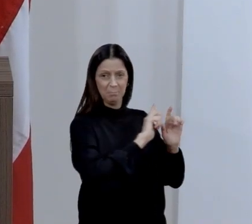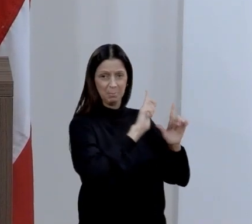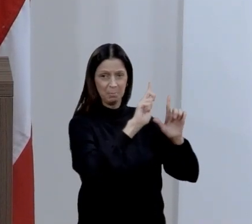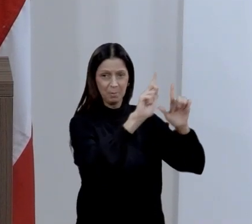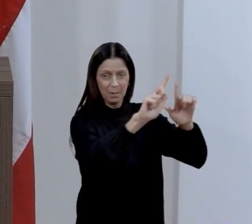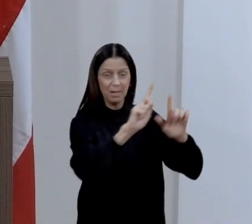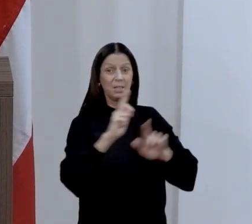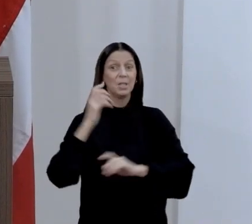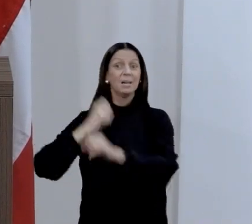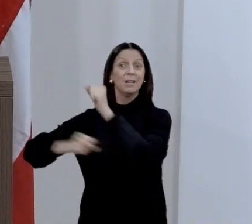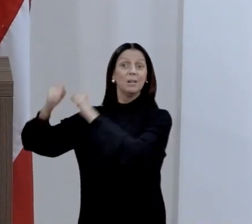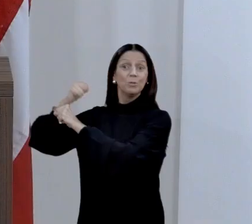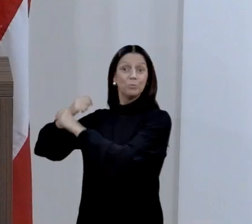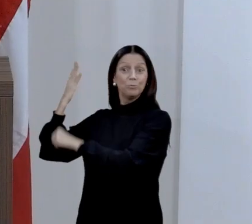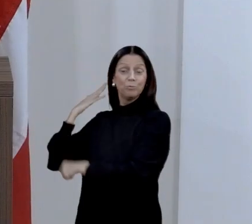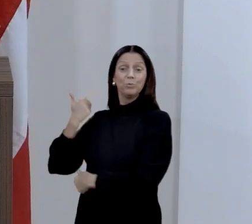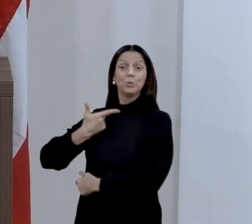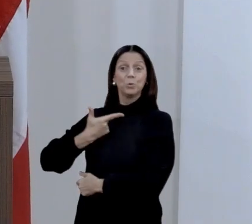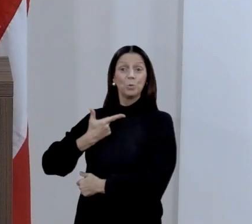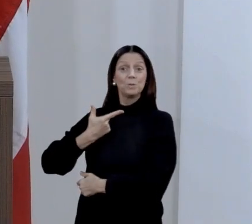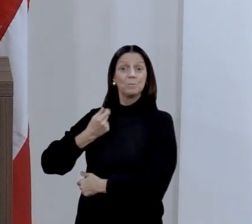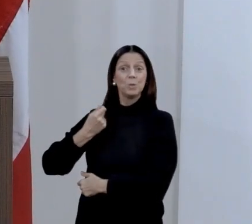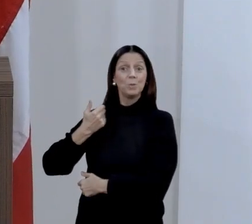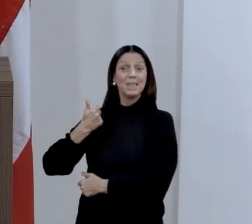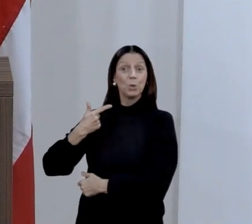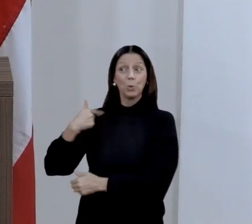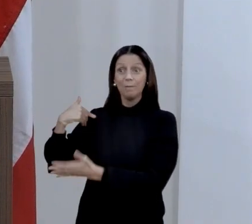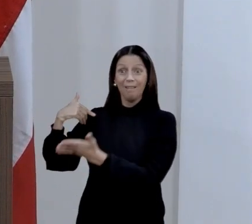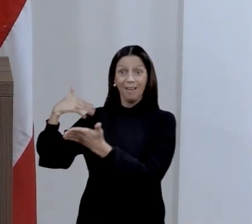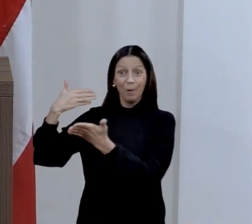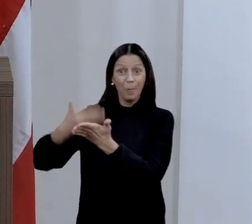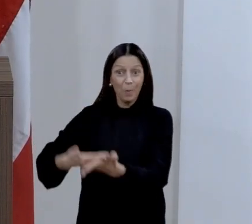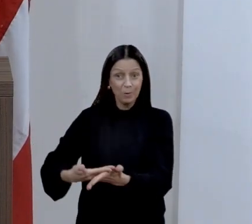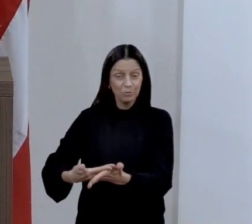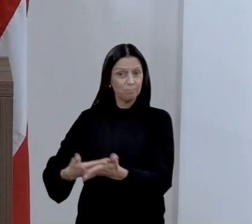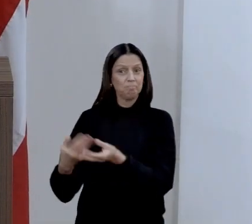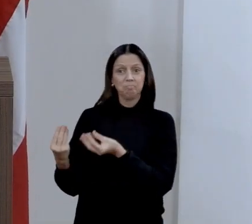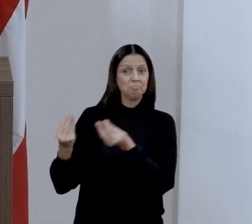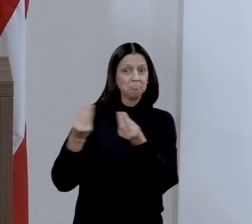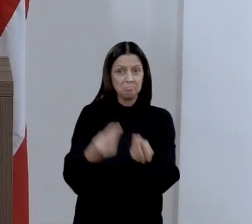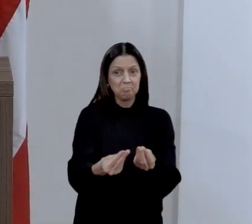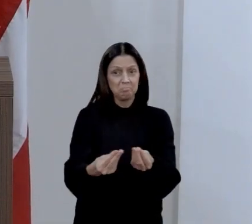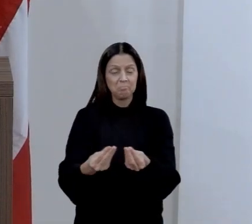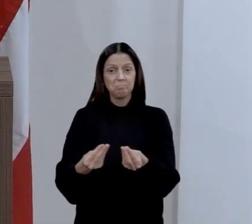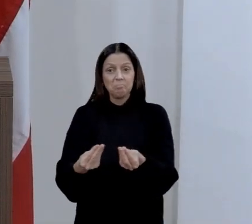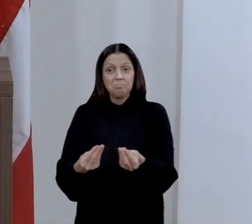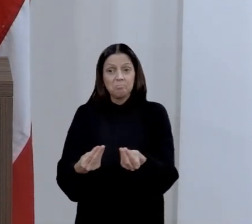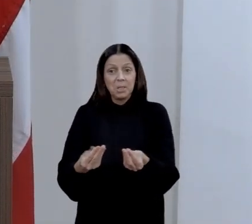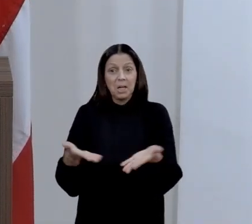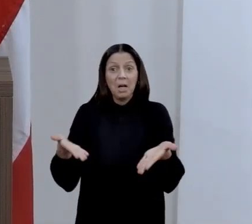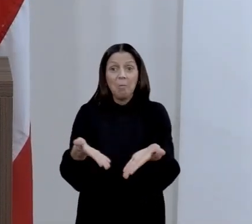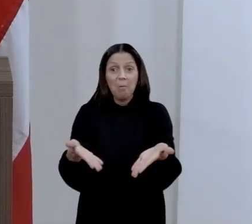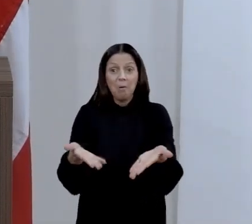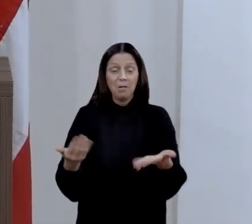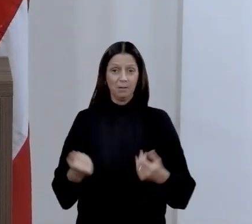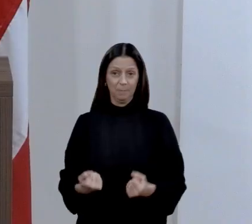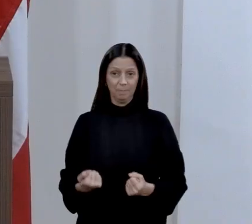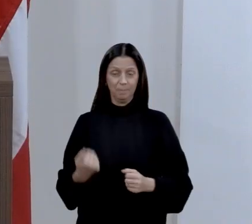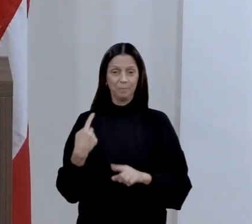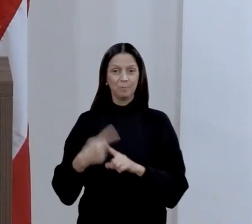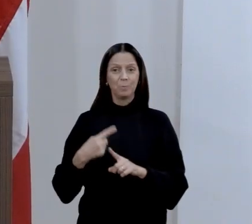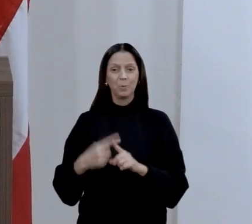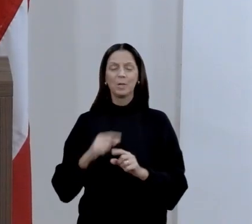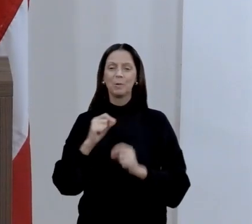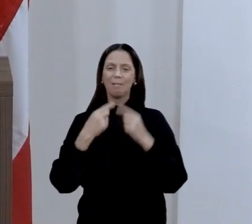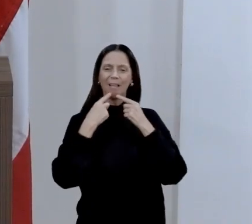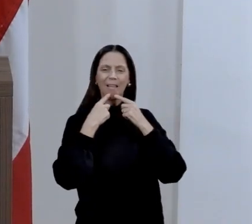início da obra, é a entrega desde 2012. Que o fez agora, porque o que eles criticam do